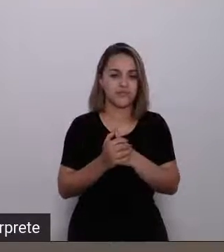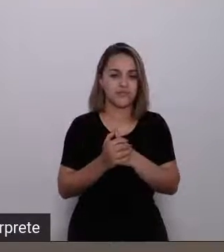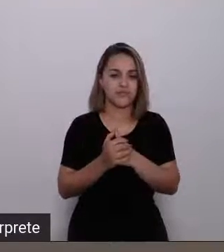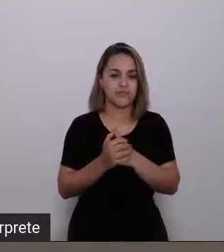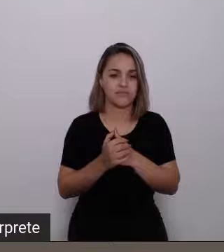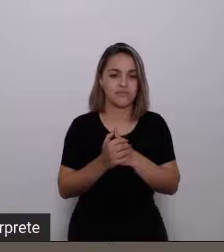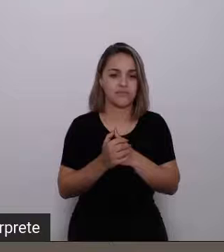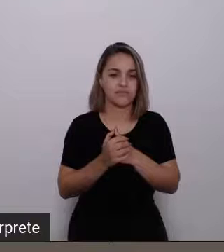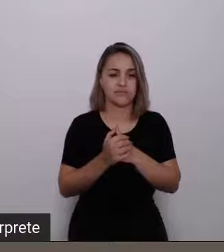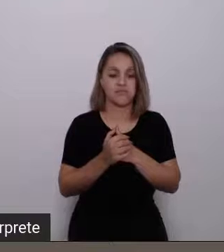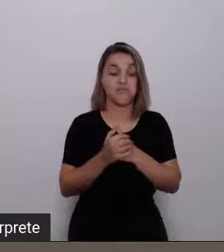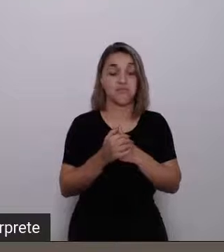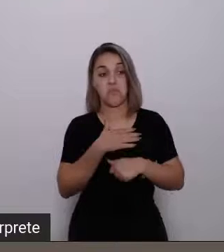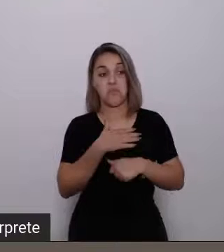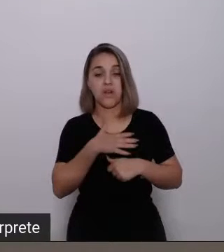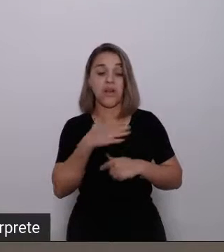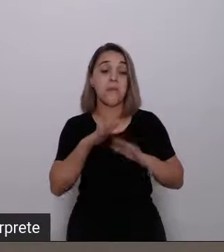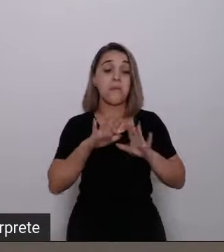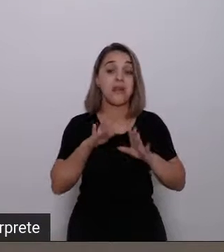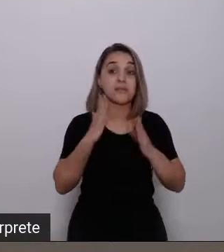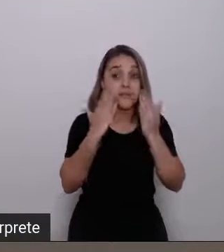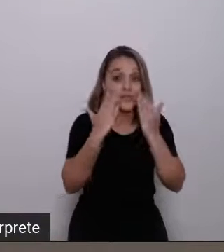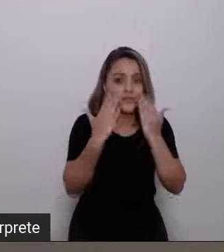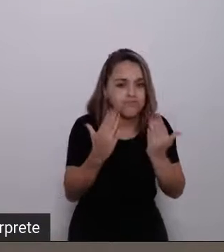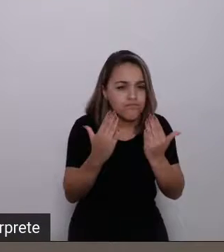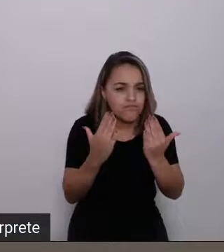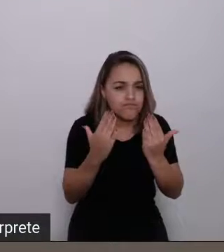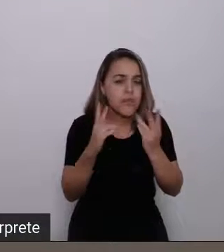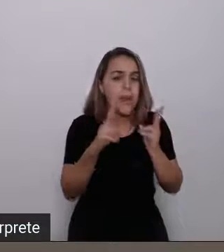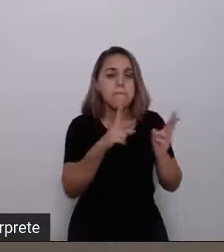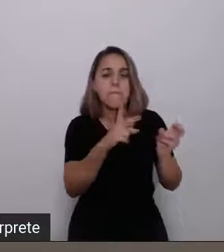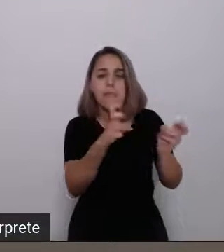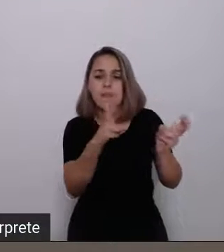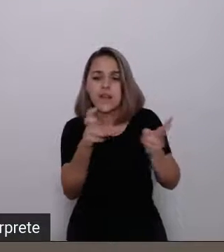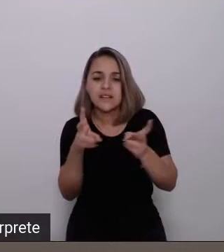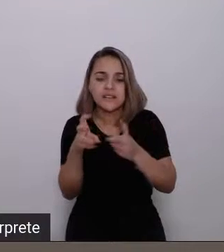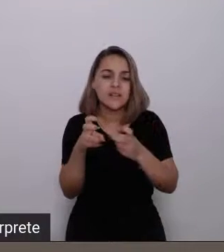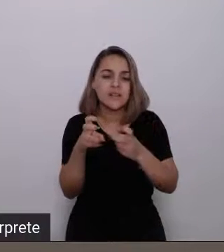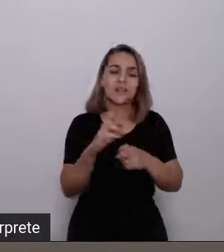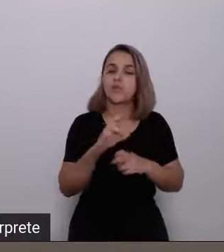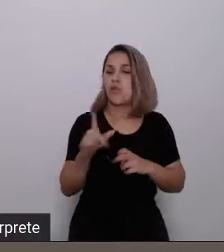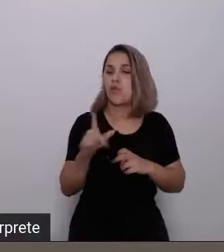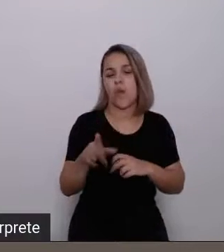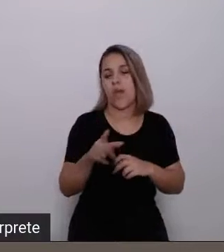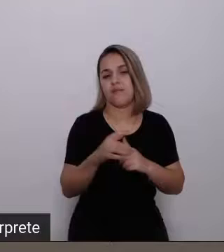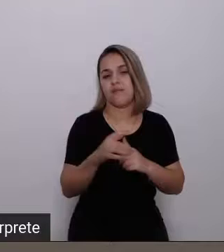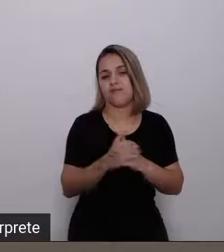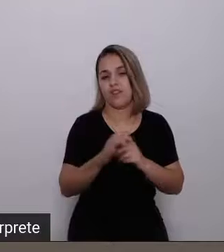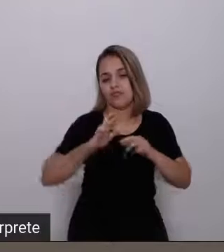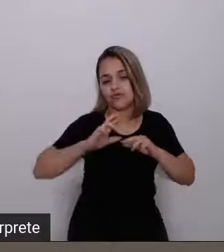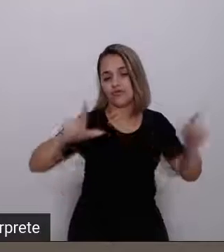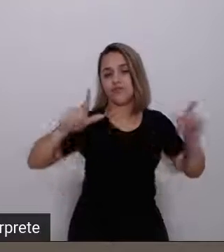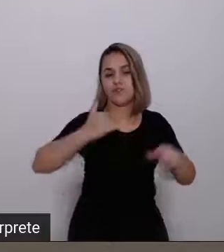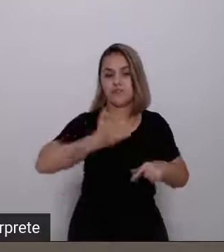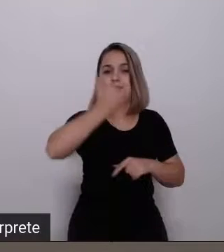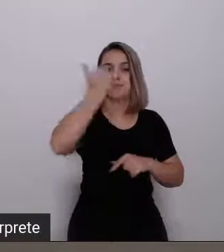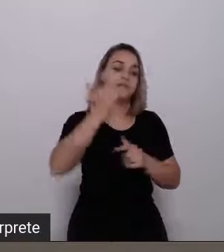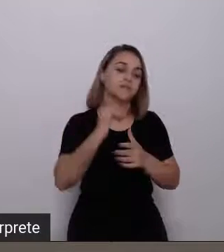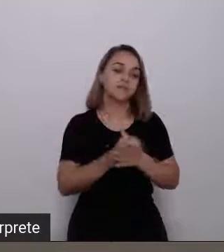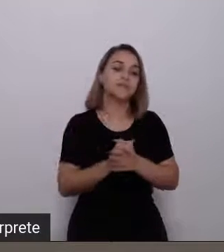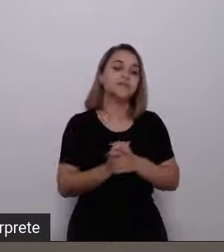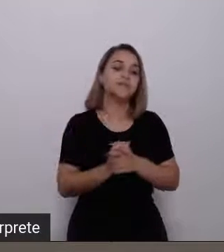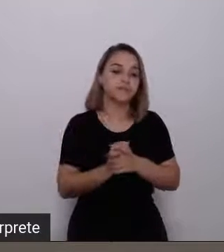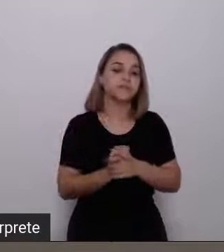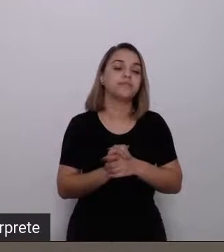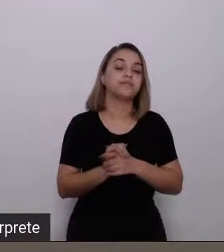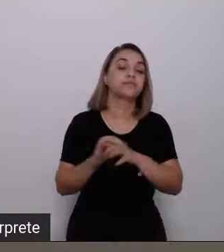generosa. Quando você para olhar, aí você vê que o generoso não é generoso. entendeu? Não é tudo. É assim, a fotografia, ele, na